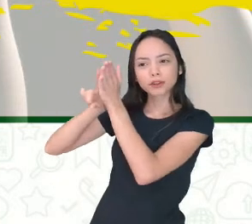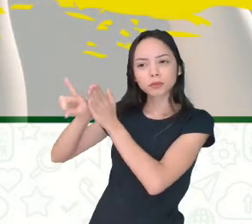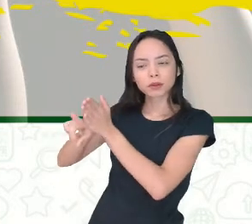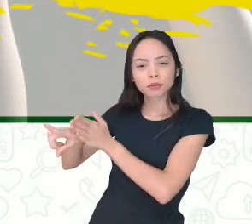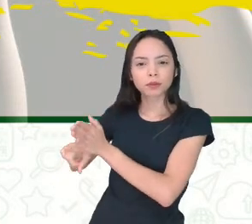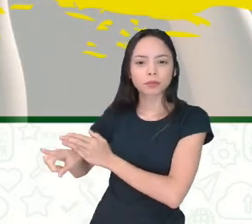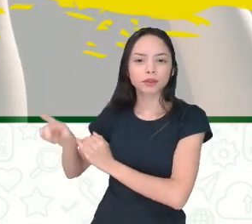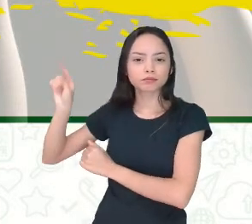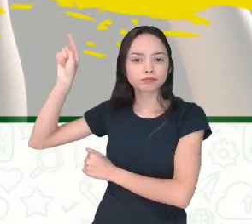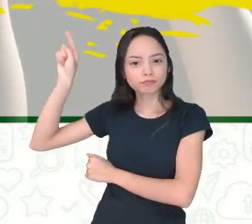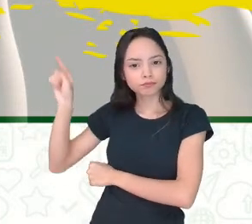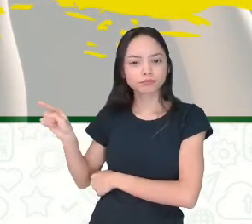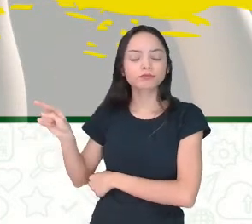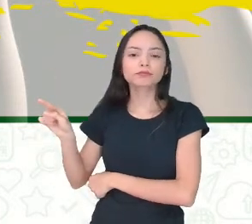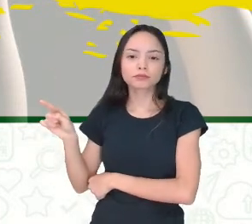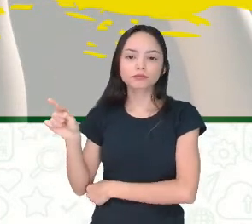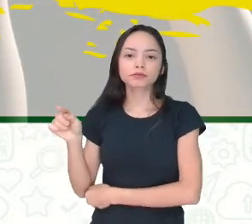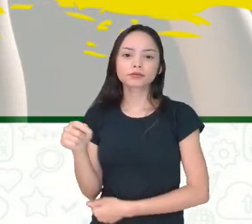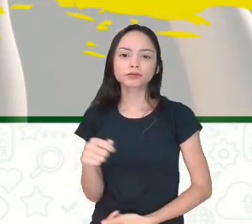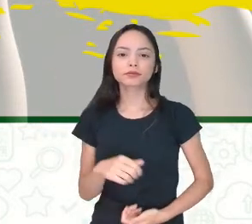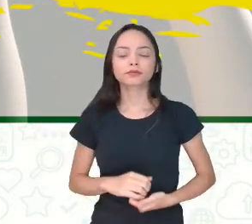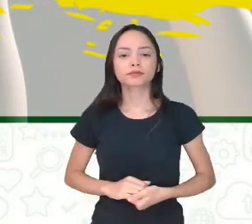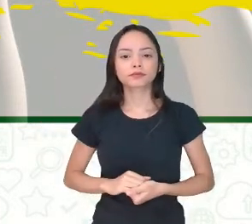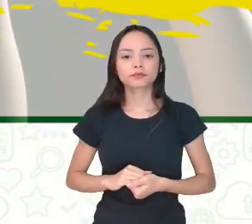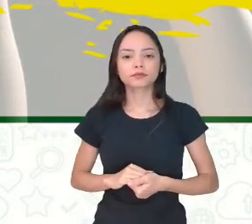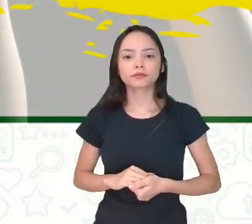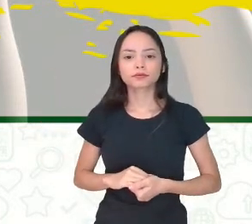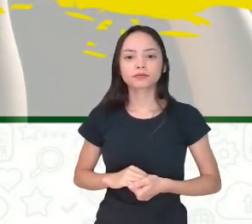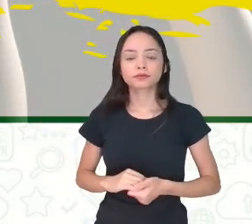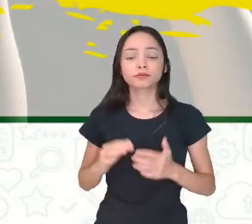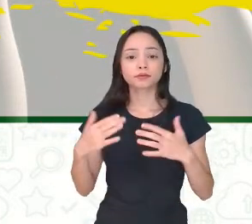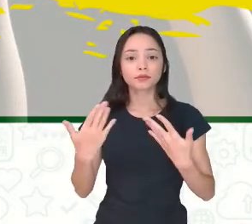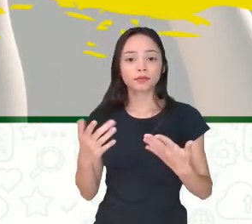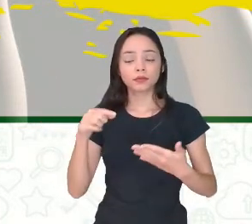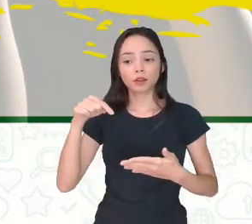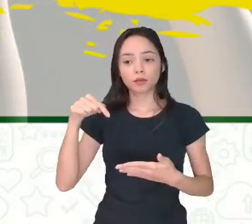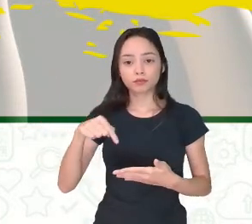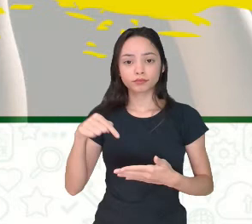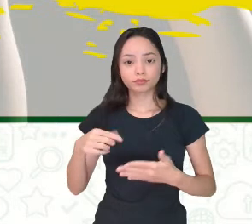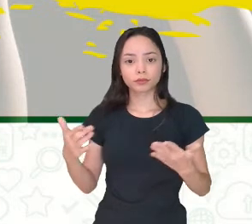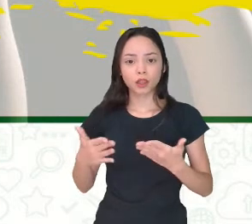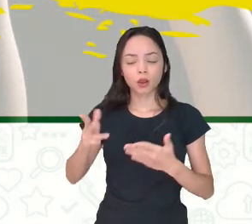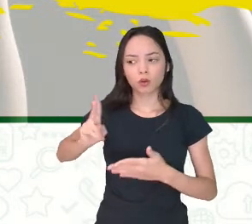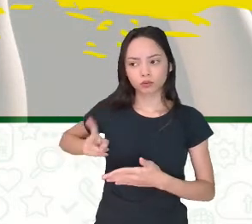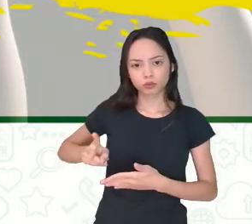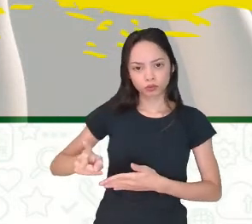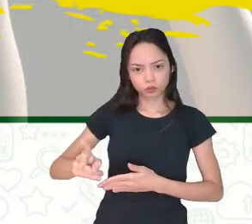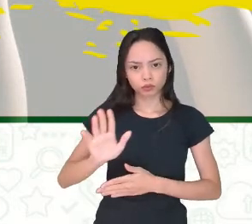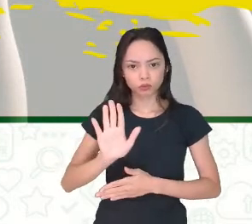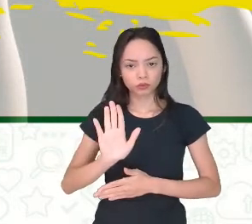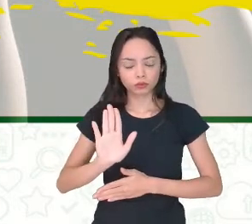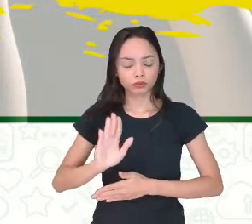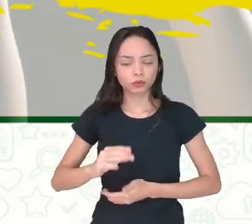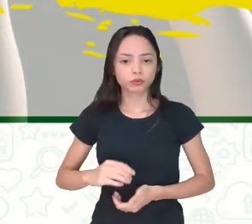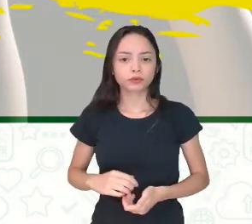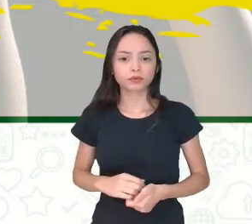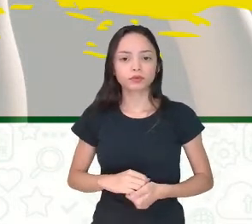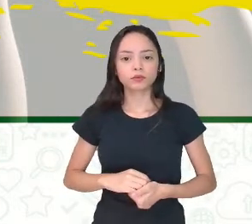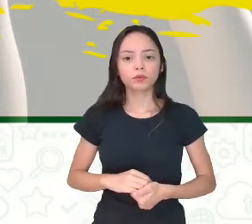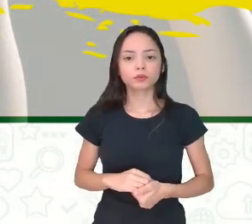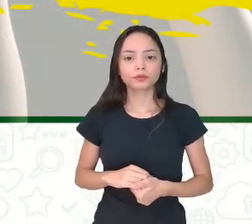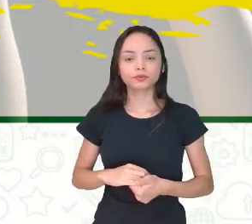essa questão. Então, nesse sentido, né, vamos adiantar aqui